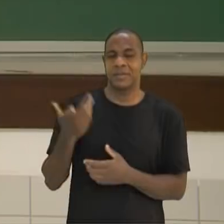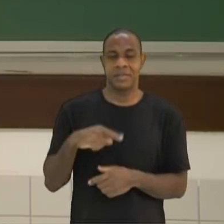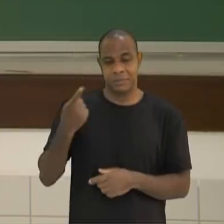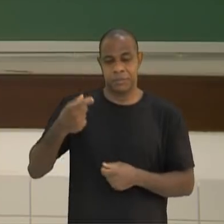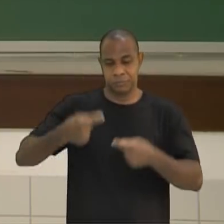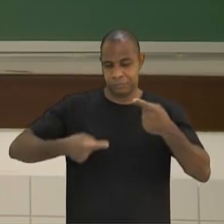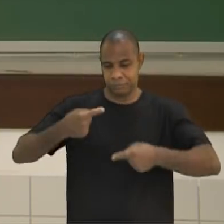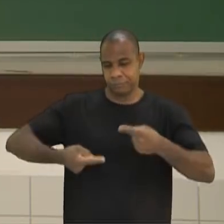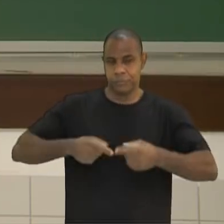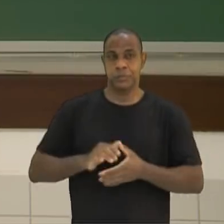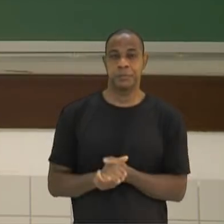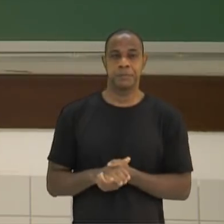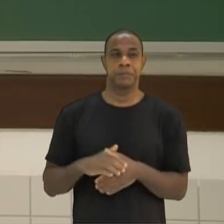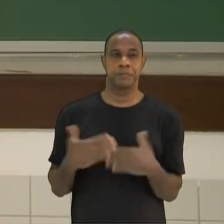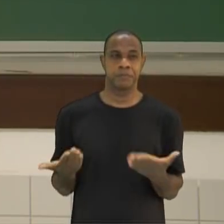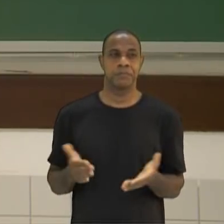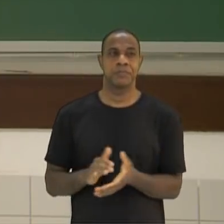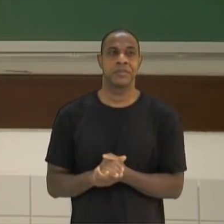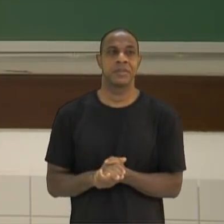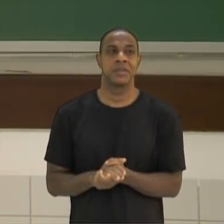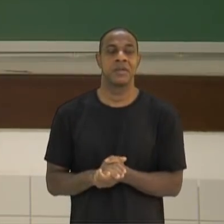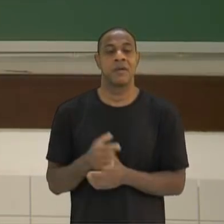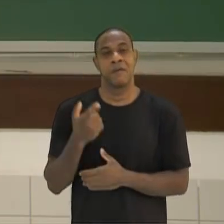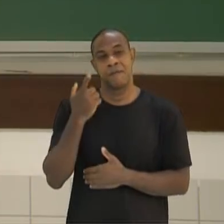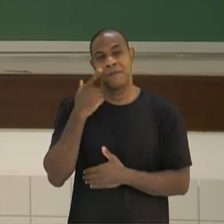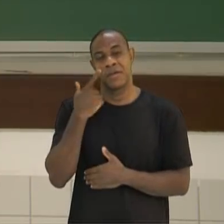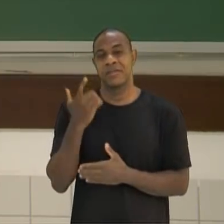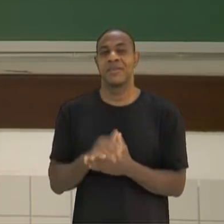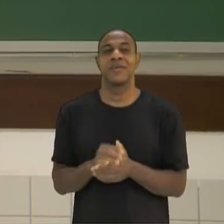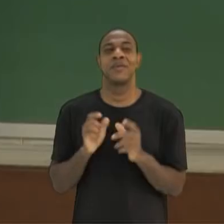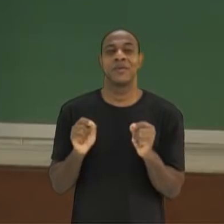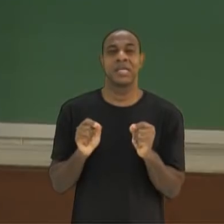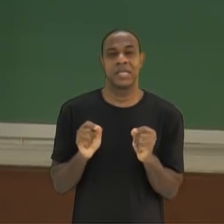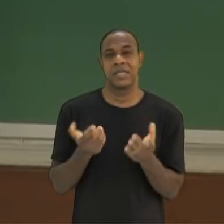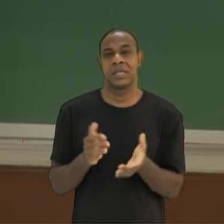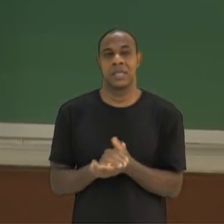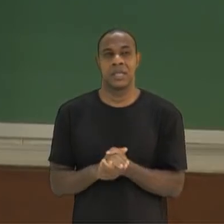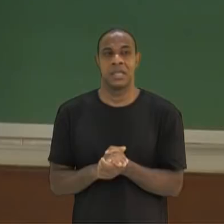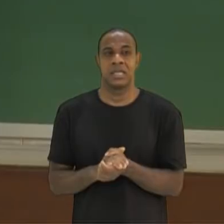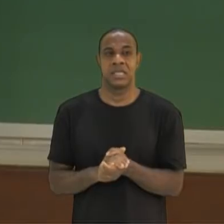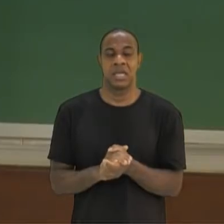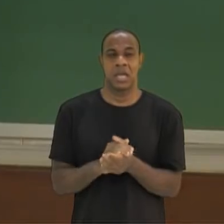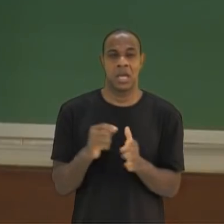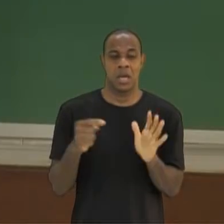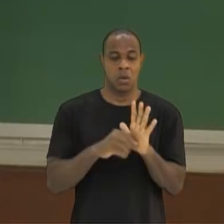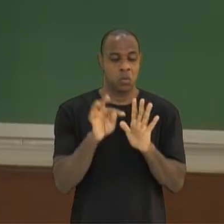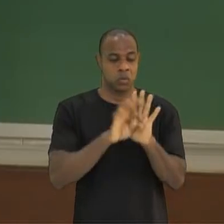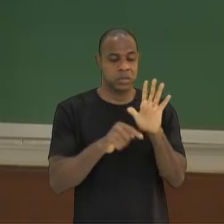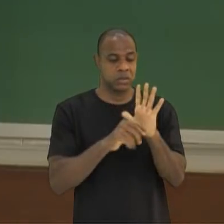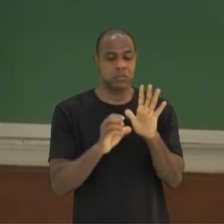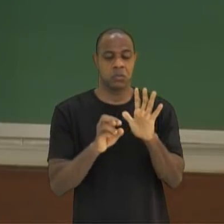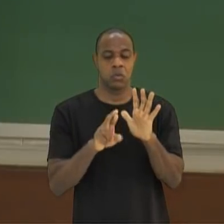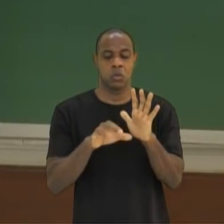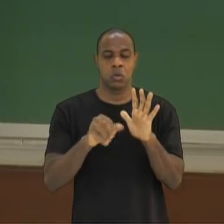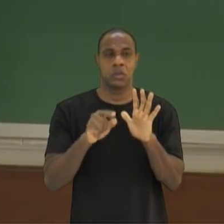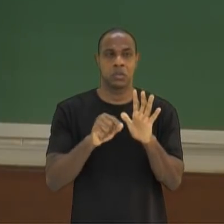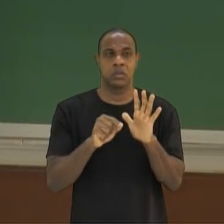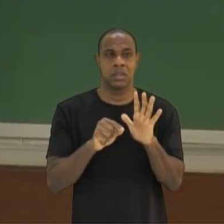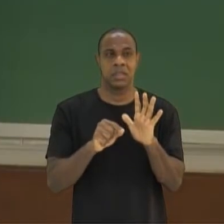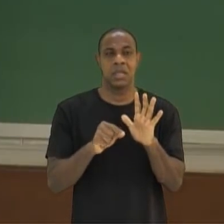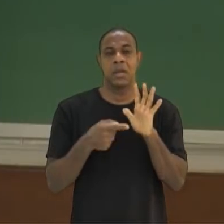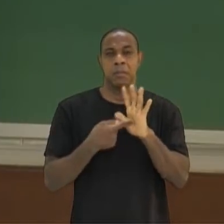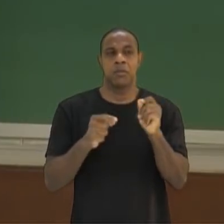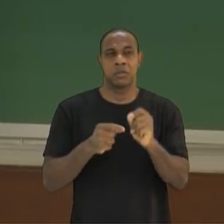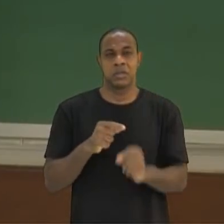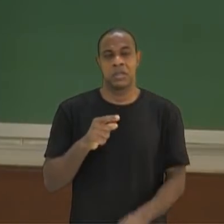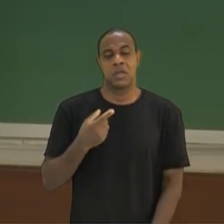discute. Então, vejam que a crônica, além de trazer situações do cotidiano, são